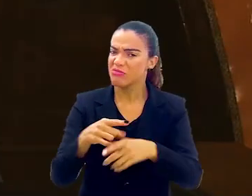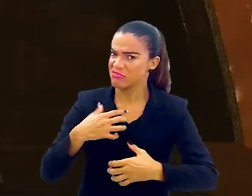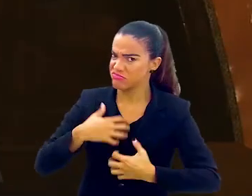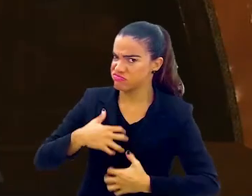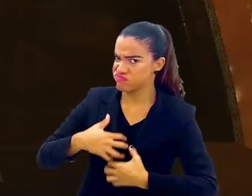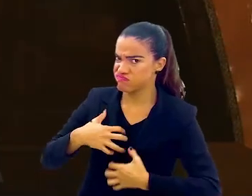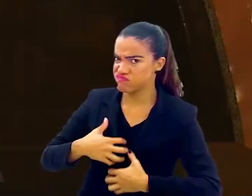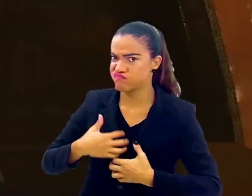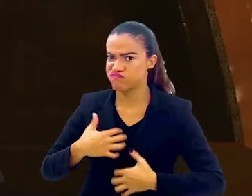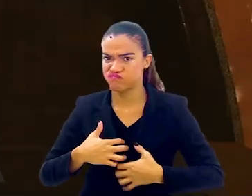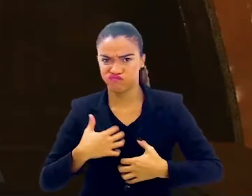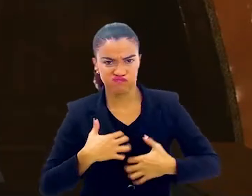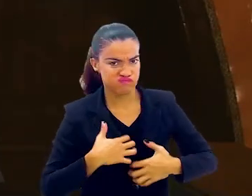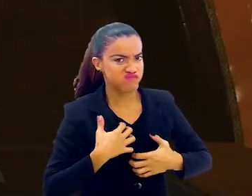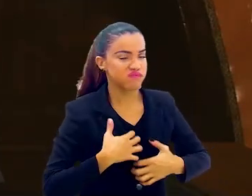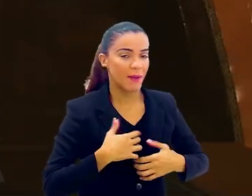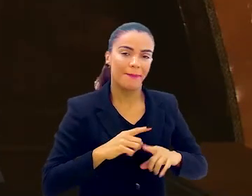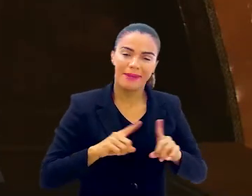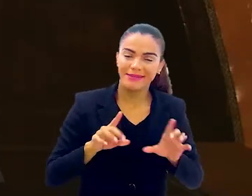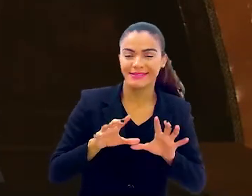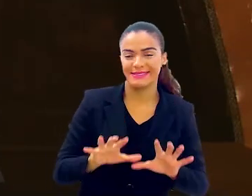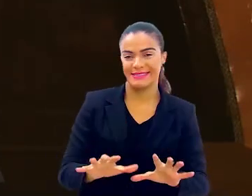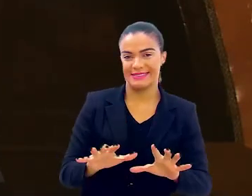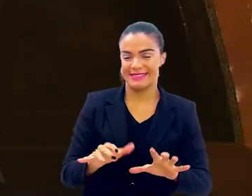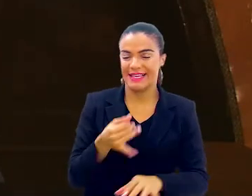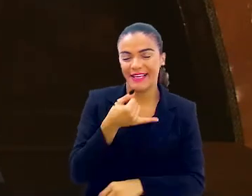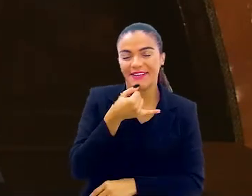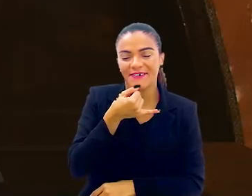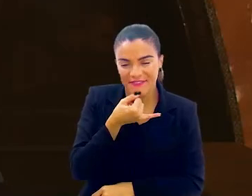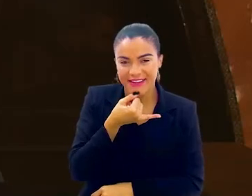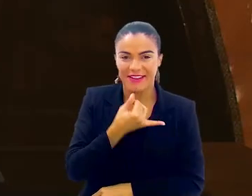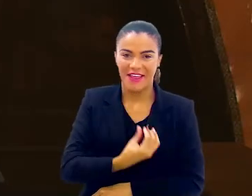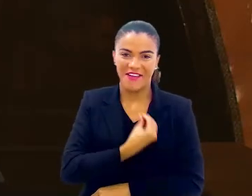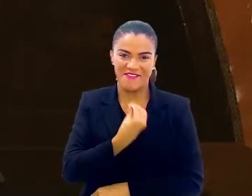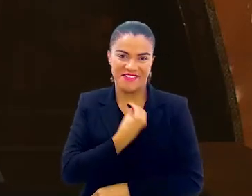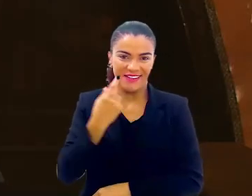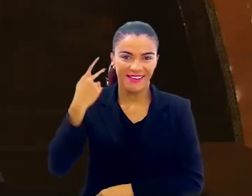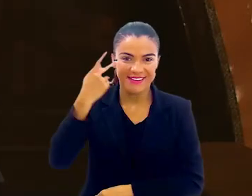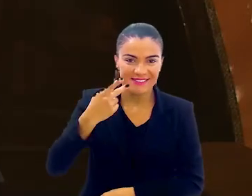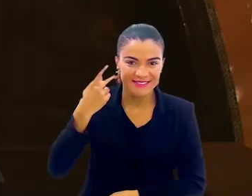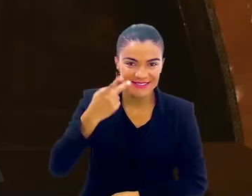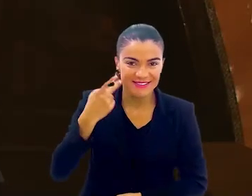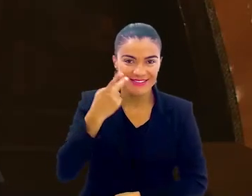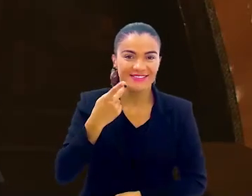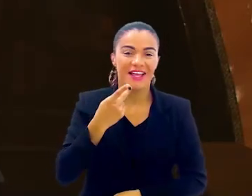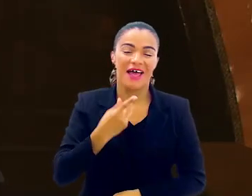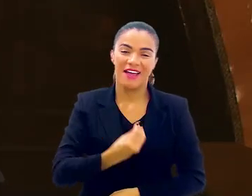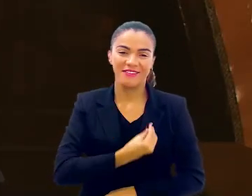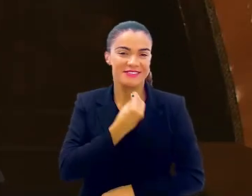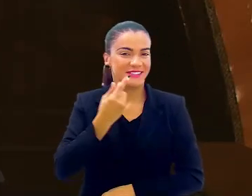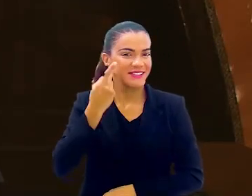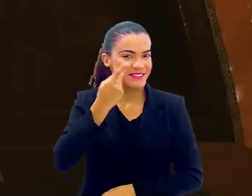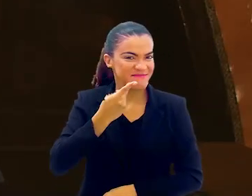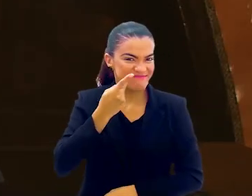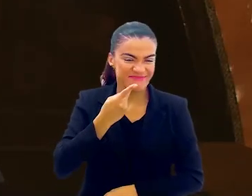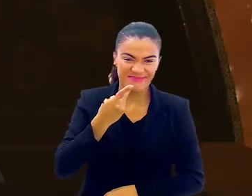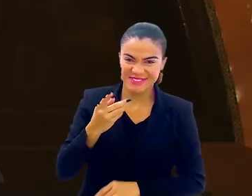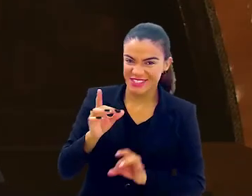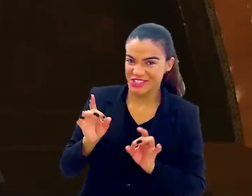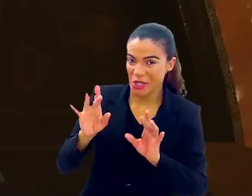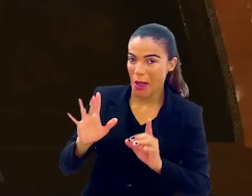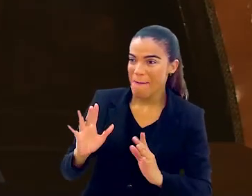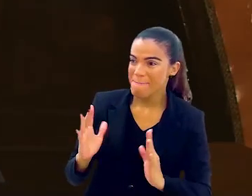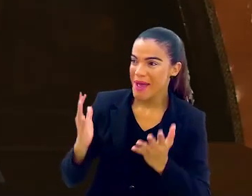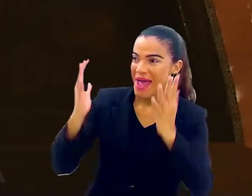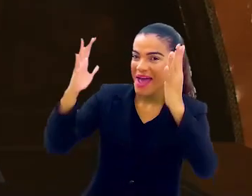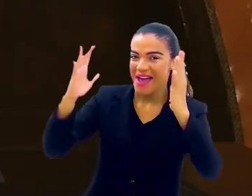de aborrecimentos. Mas é assim, infelizmente, a vida política. A vida política não são